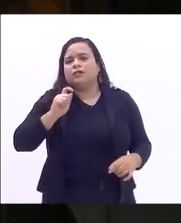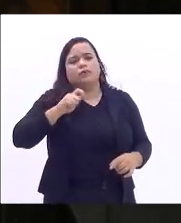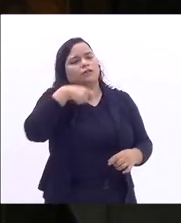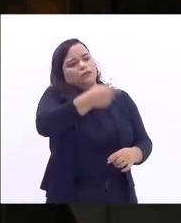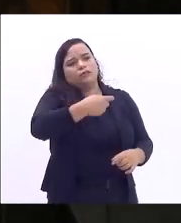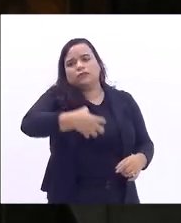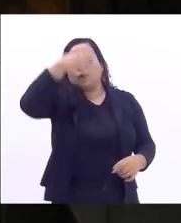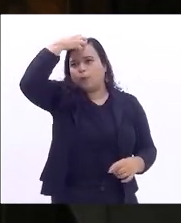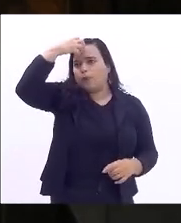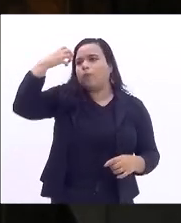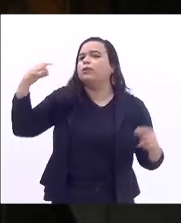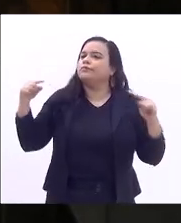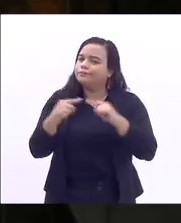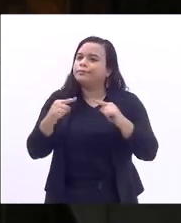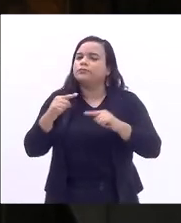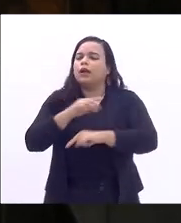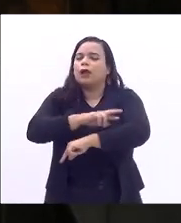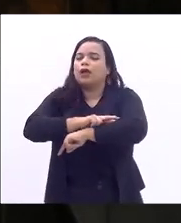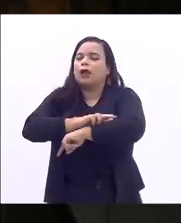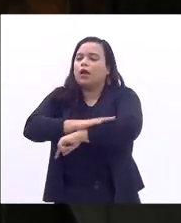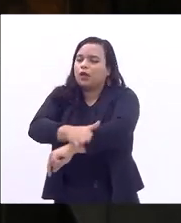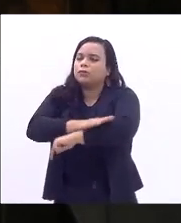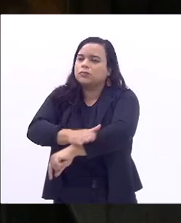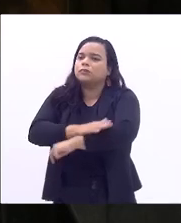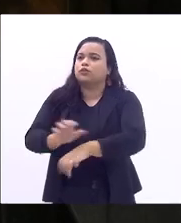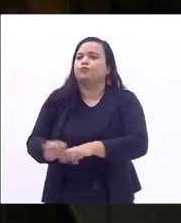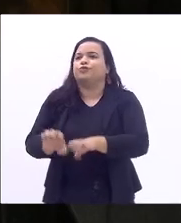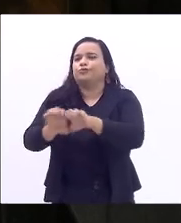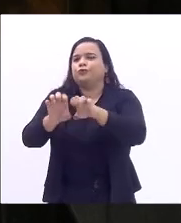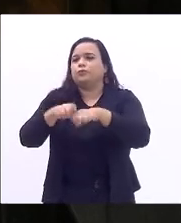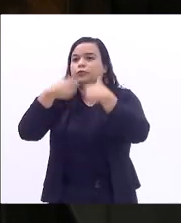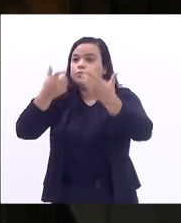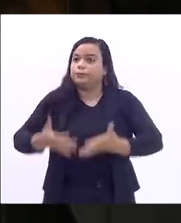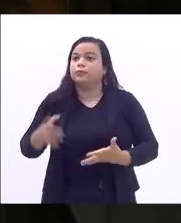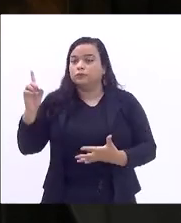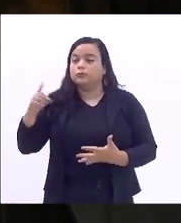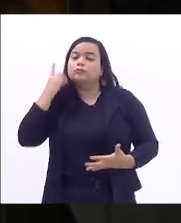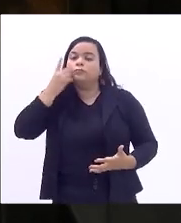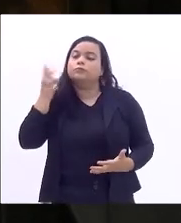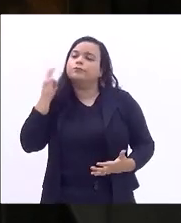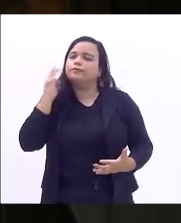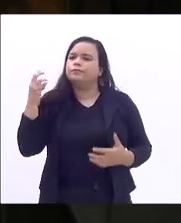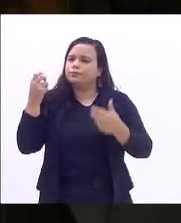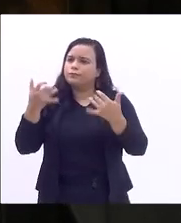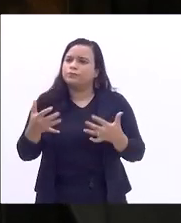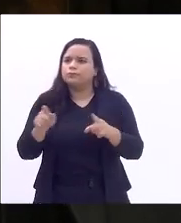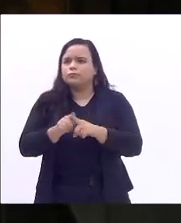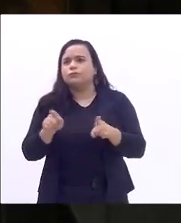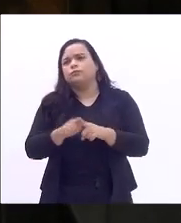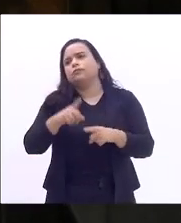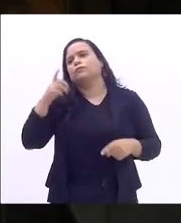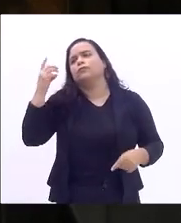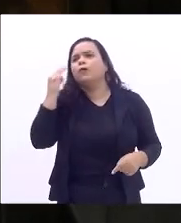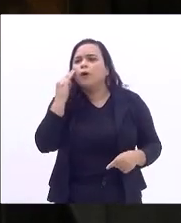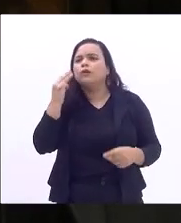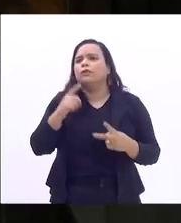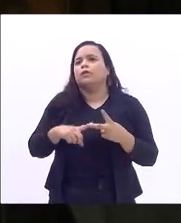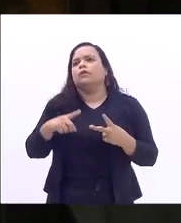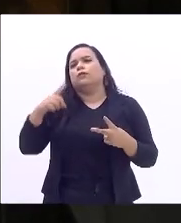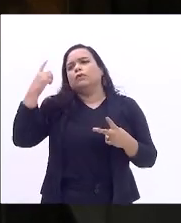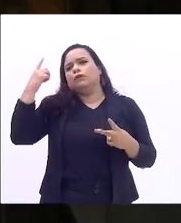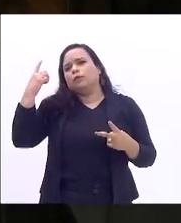ligado ao racismo estrutural dos termos que disse o deputado waldeck e nós temos que tem dito a deputada a Mônica